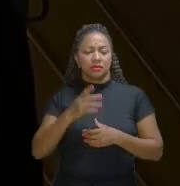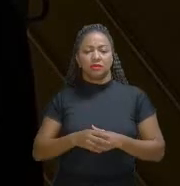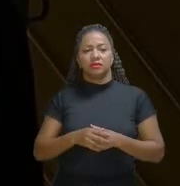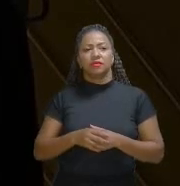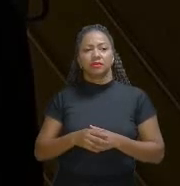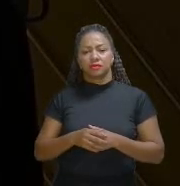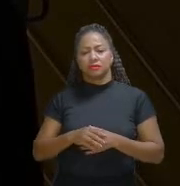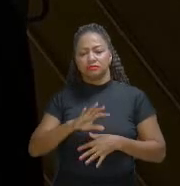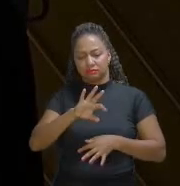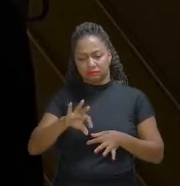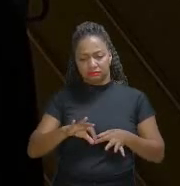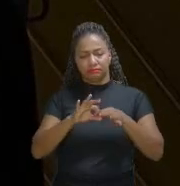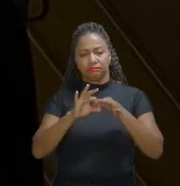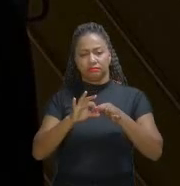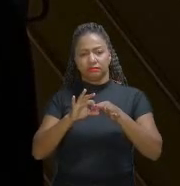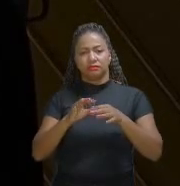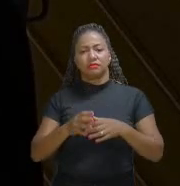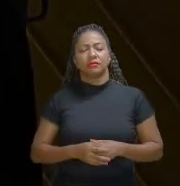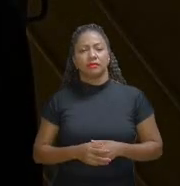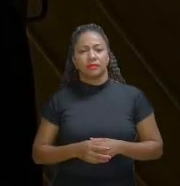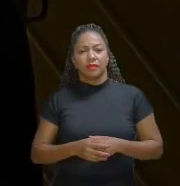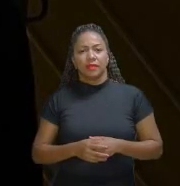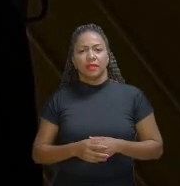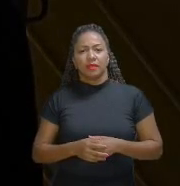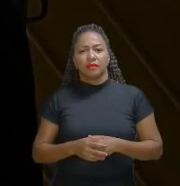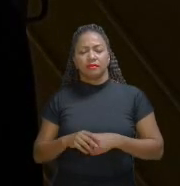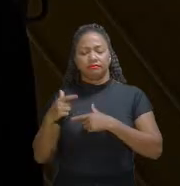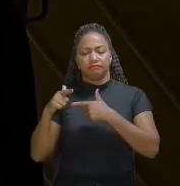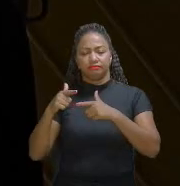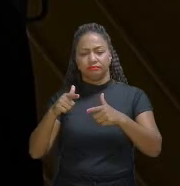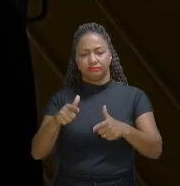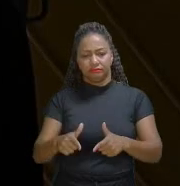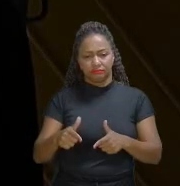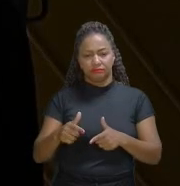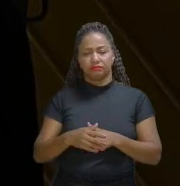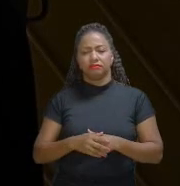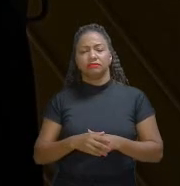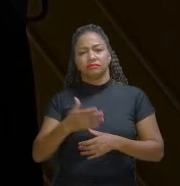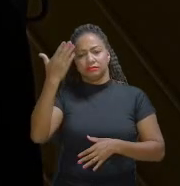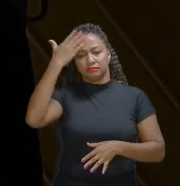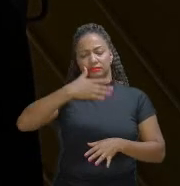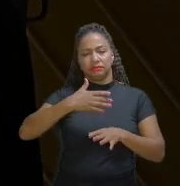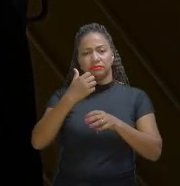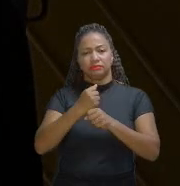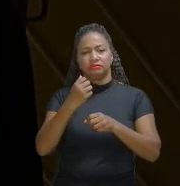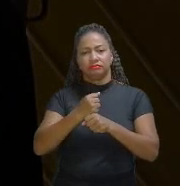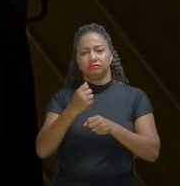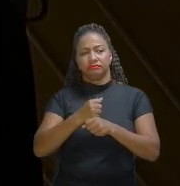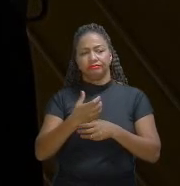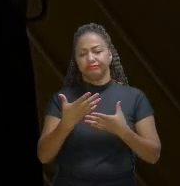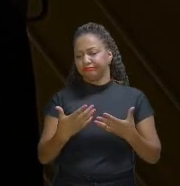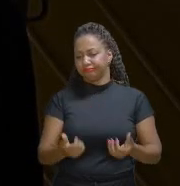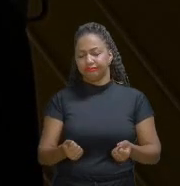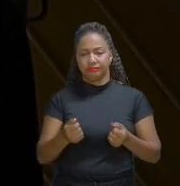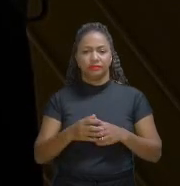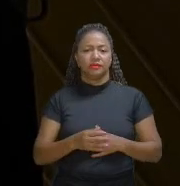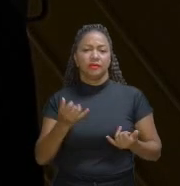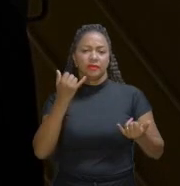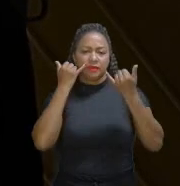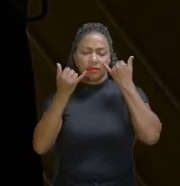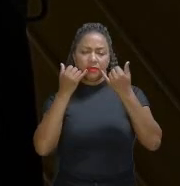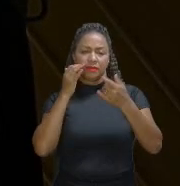e não vinculante. Adicionalmente, a alegação de padronização das prestações de contas não procede. As